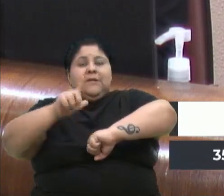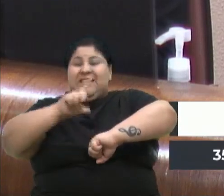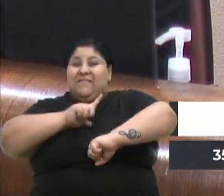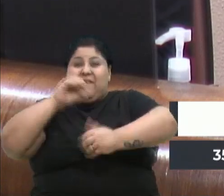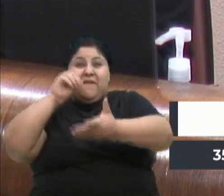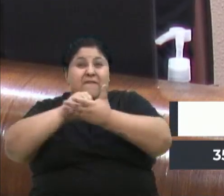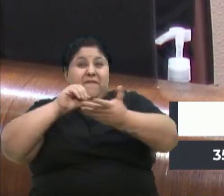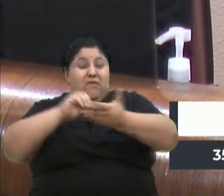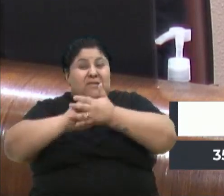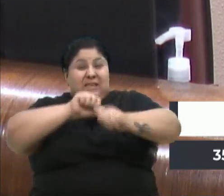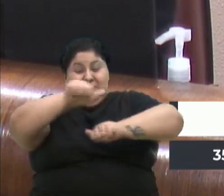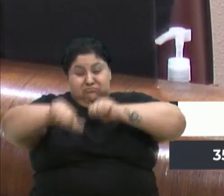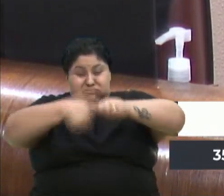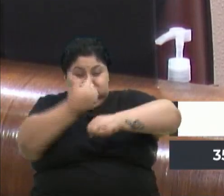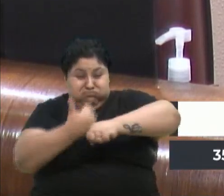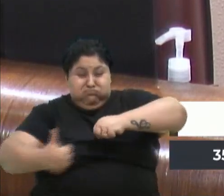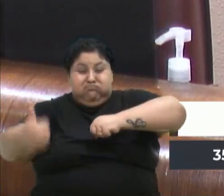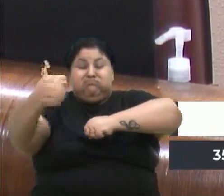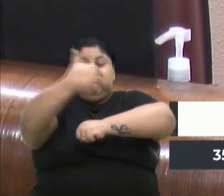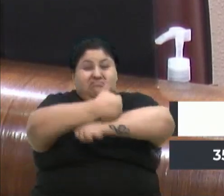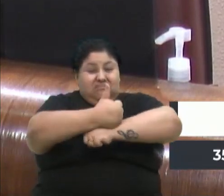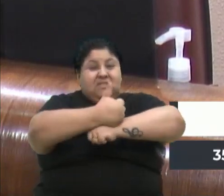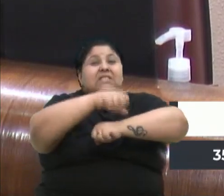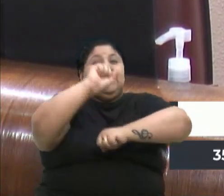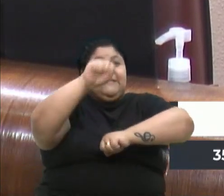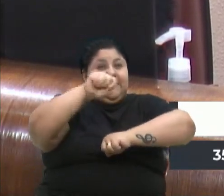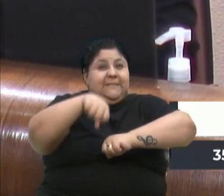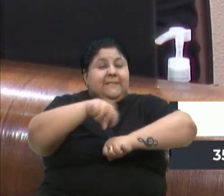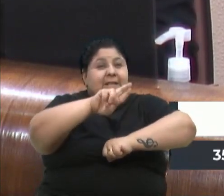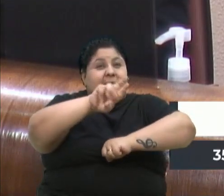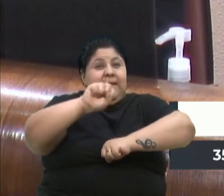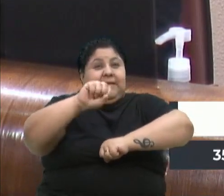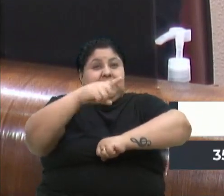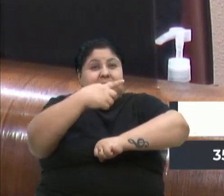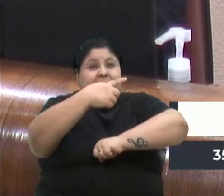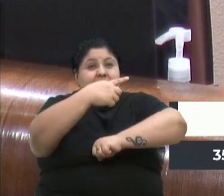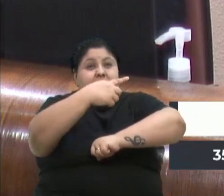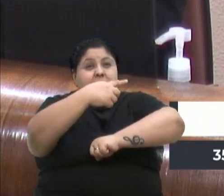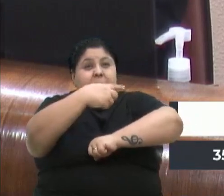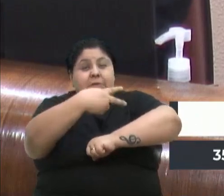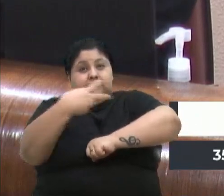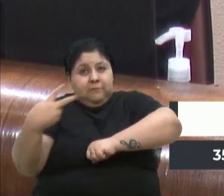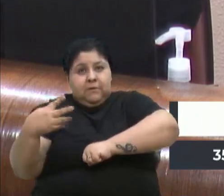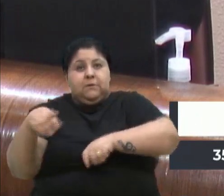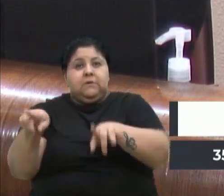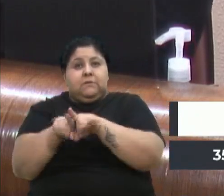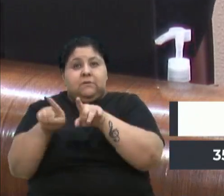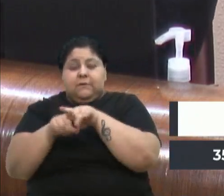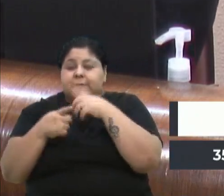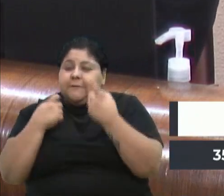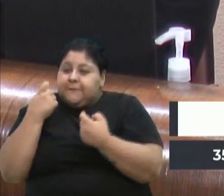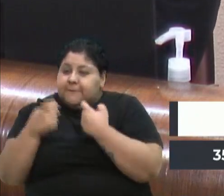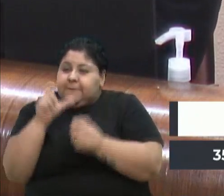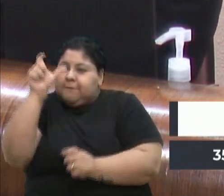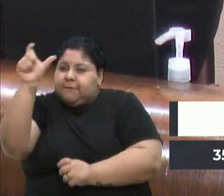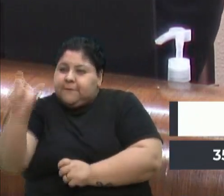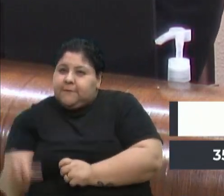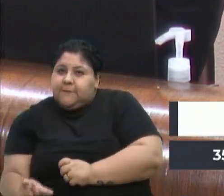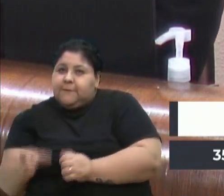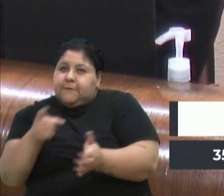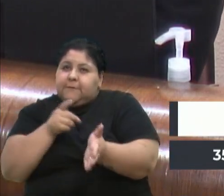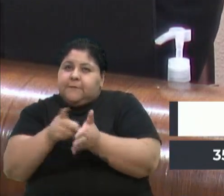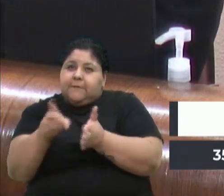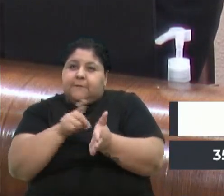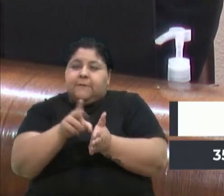e vai ser pela RS 122 aonde vão ter que se deslocar. Estou preocupado com aquelas pessoas que vendem uva lá